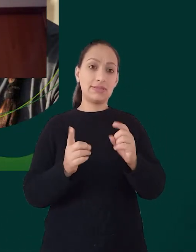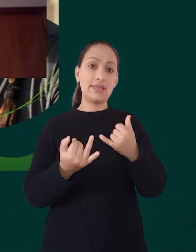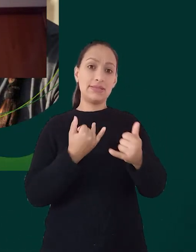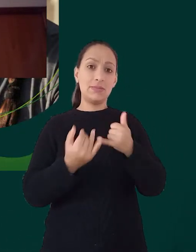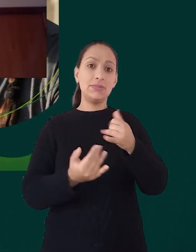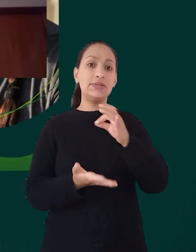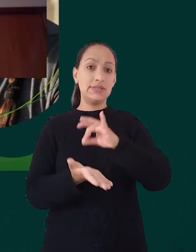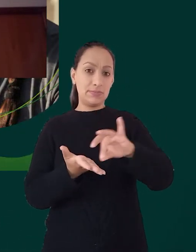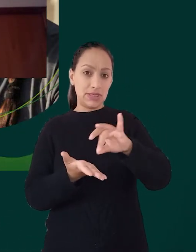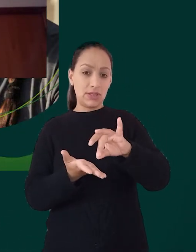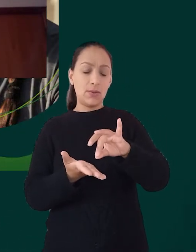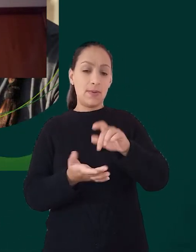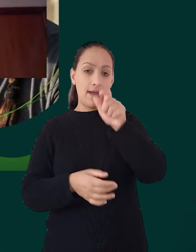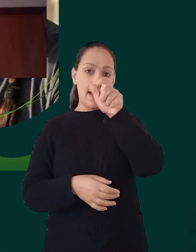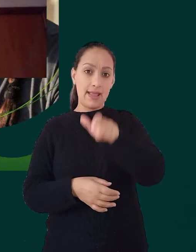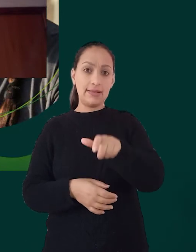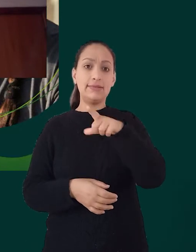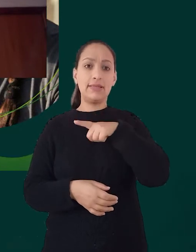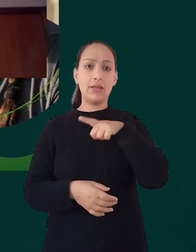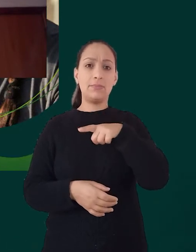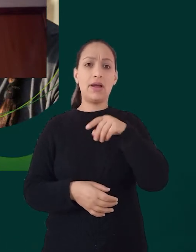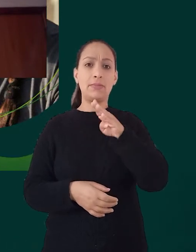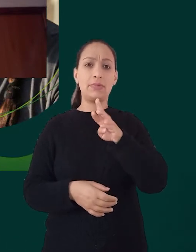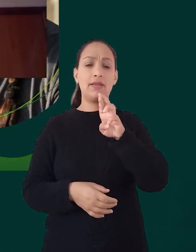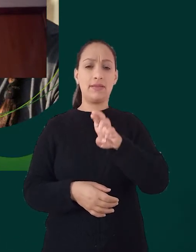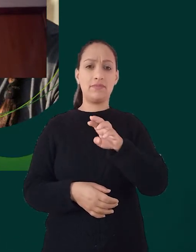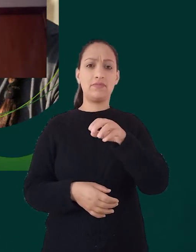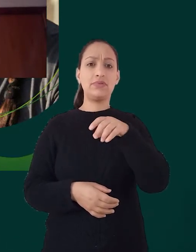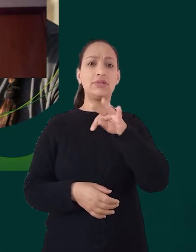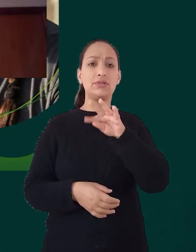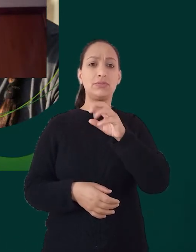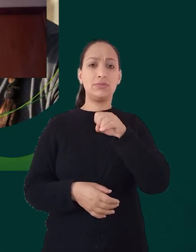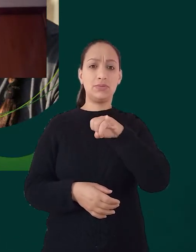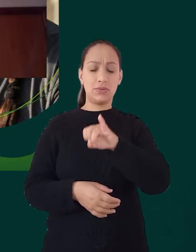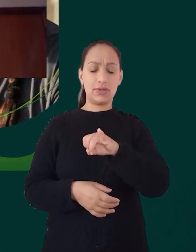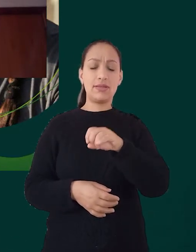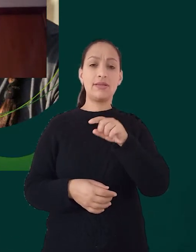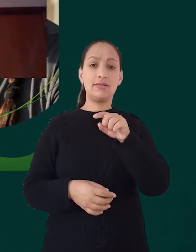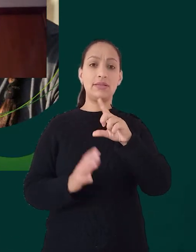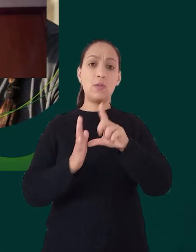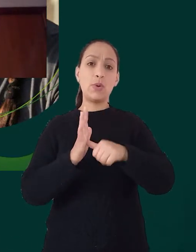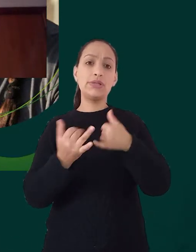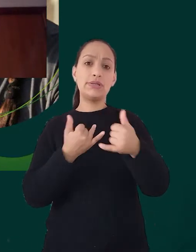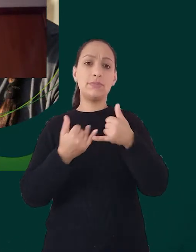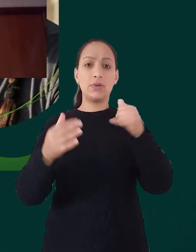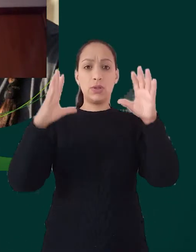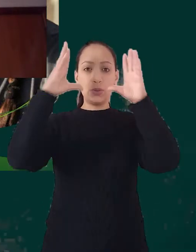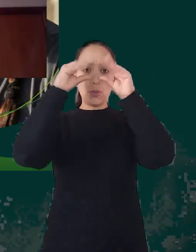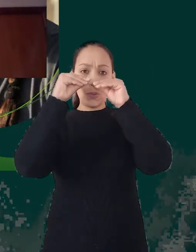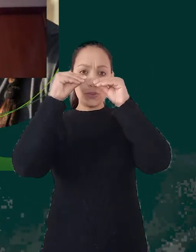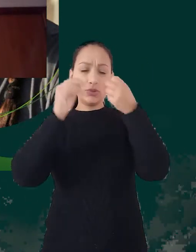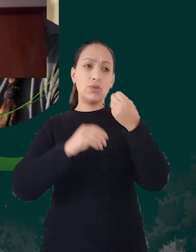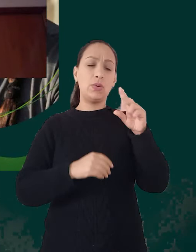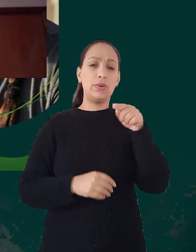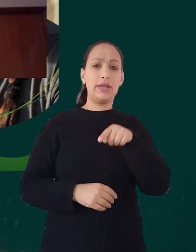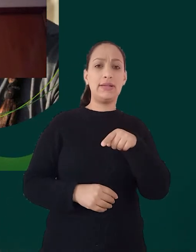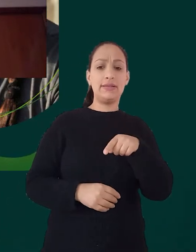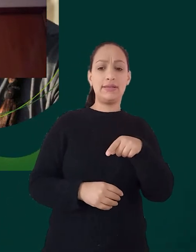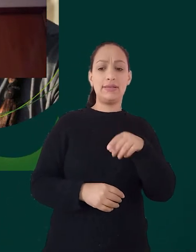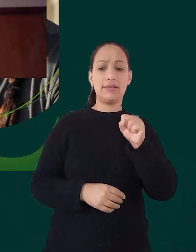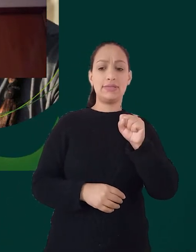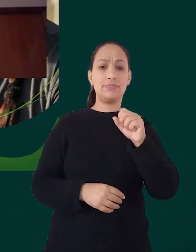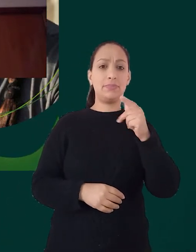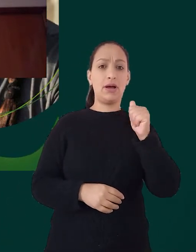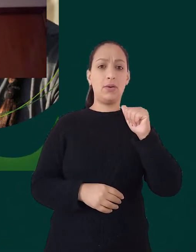ele tem uma behavior tree, onde ele, logo depois que cai a noite, ou quando ele é spawnado, spawnar